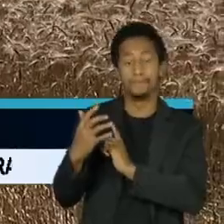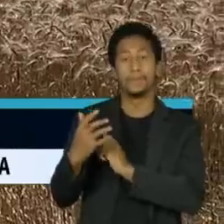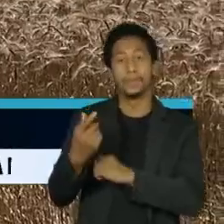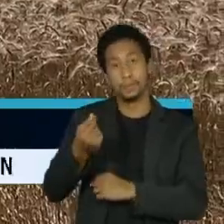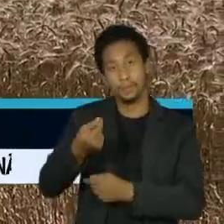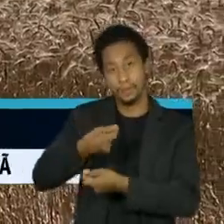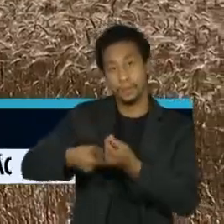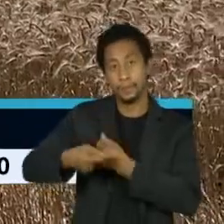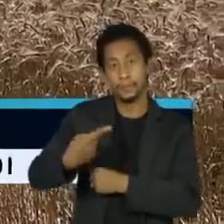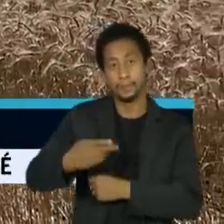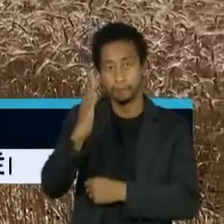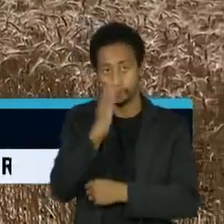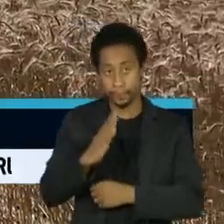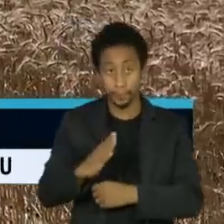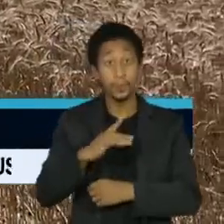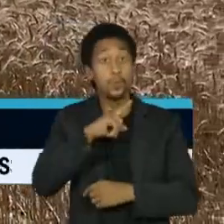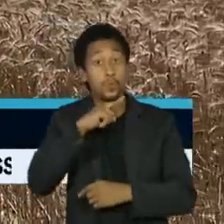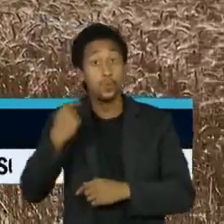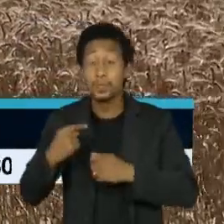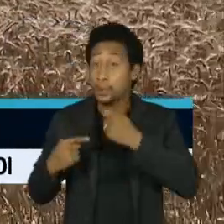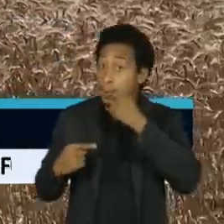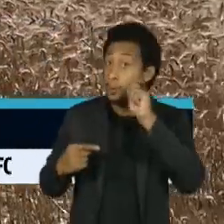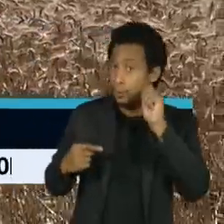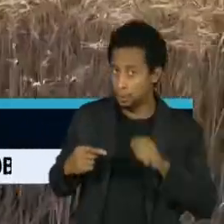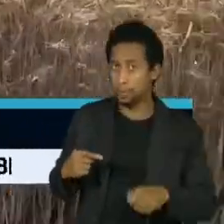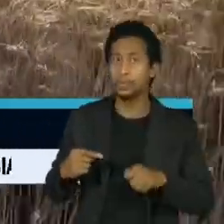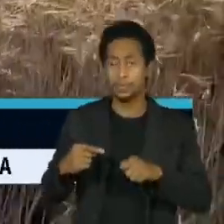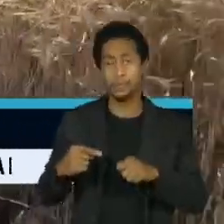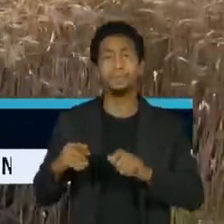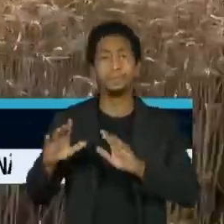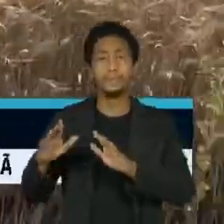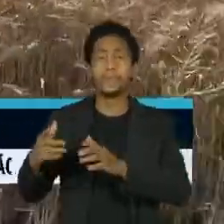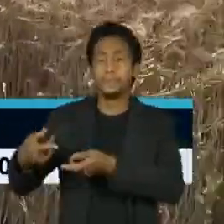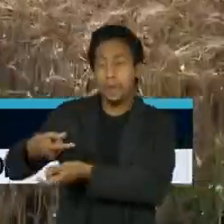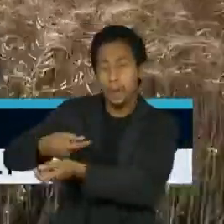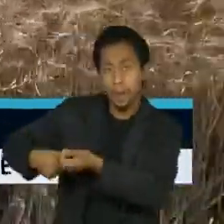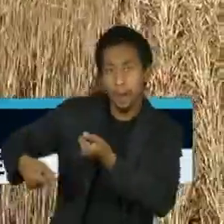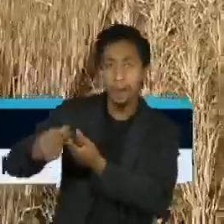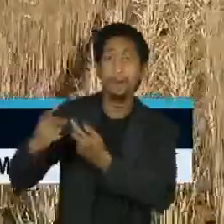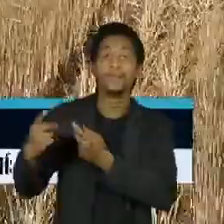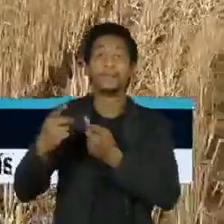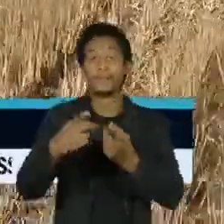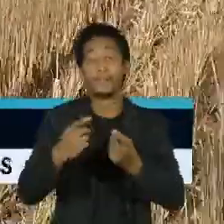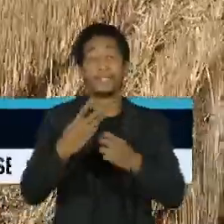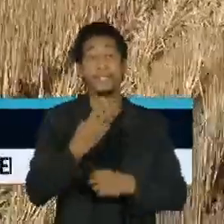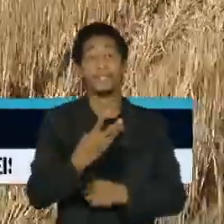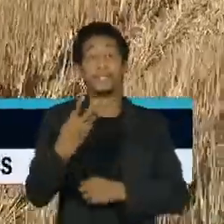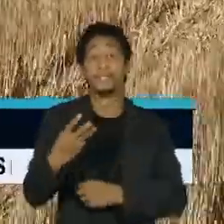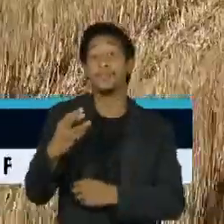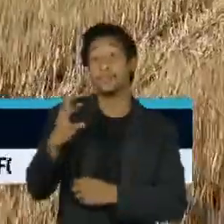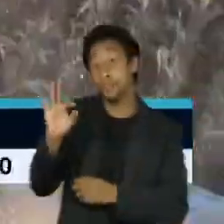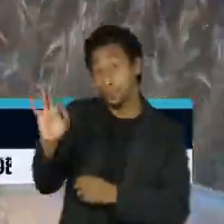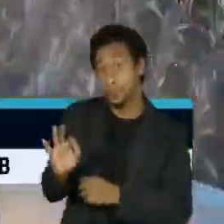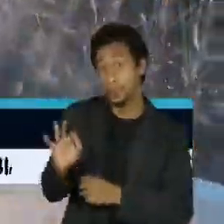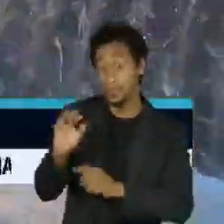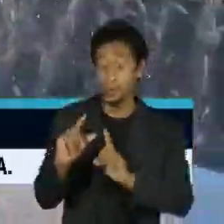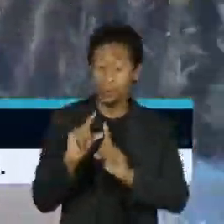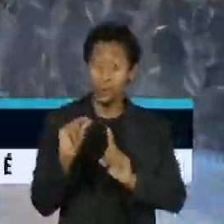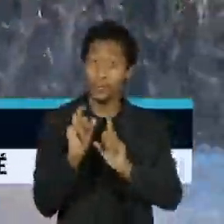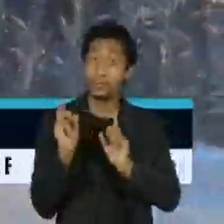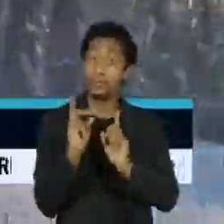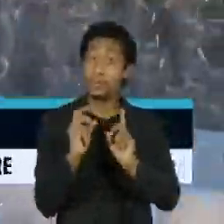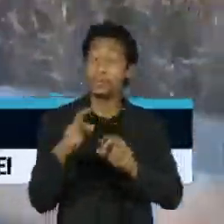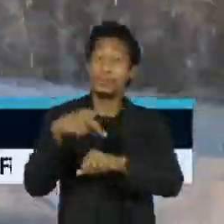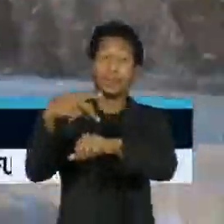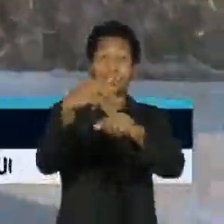anos. Rússia e Ucrânia respondem por quase um terço do trigo transportado no mercado internacional. Além